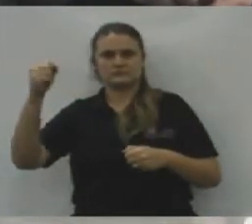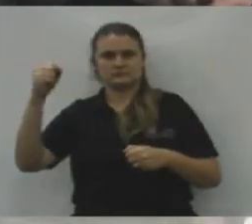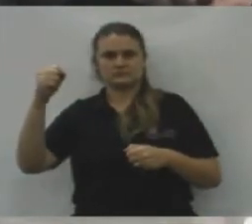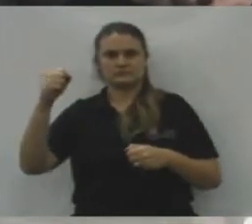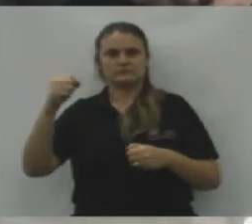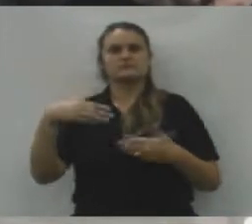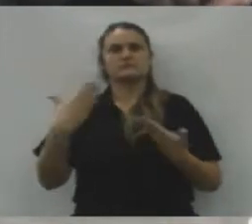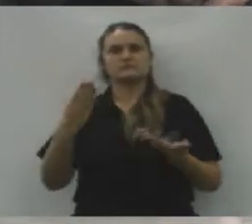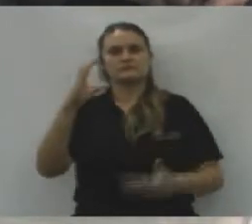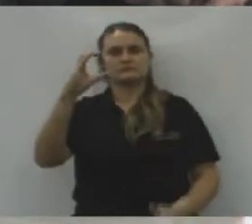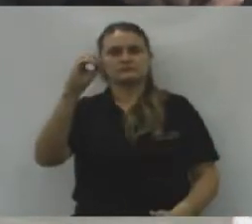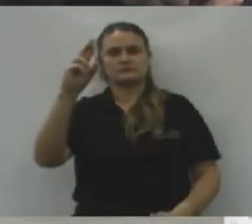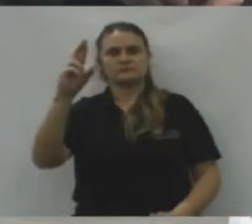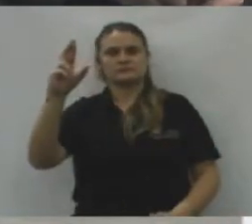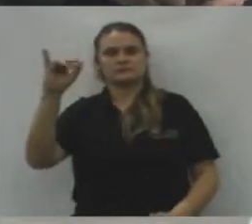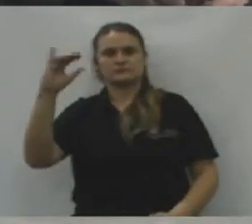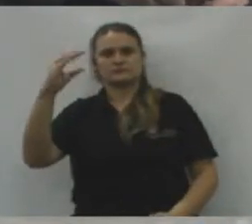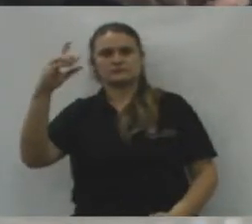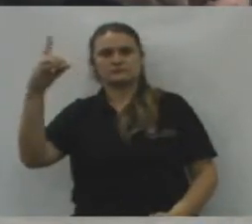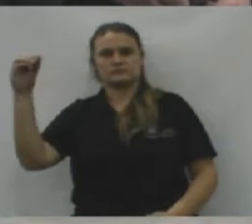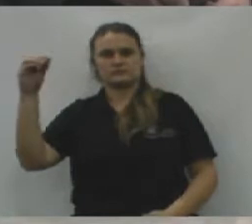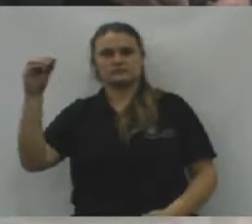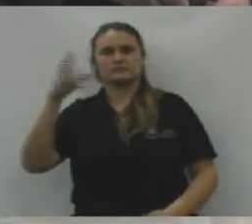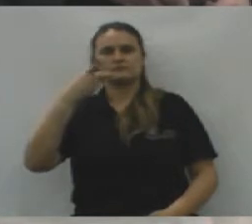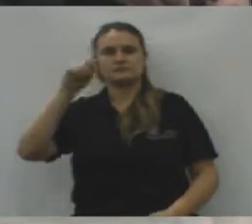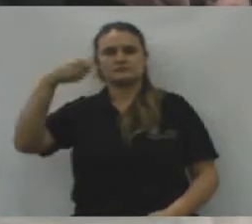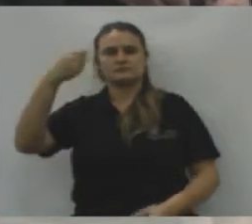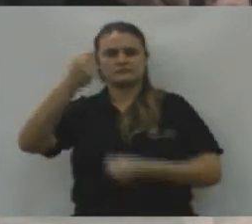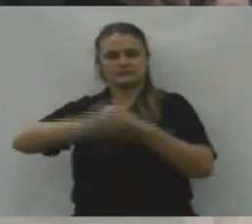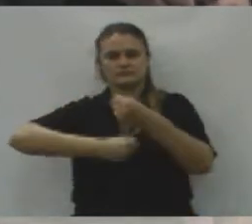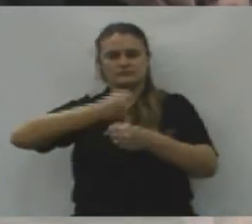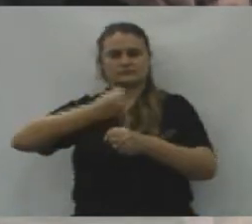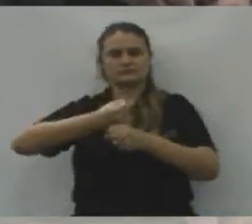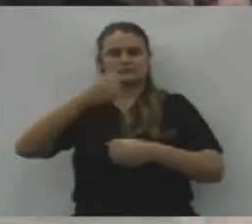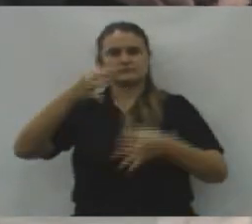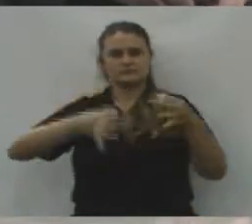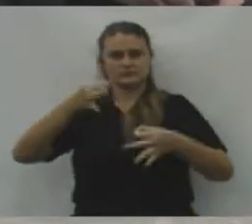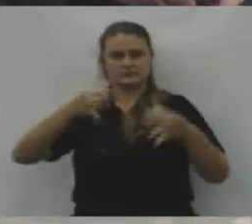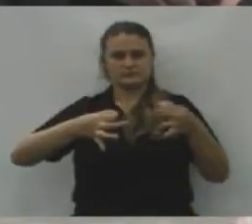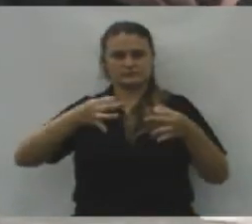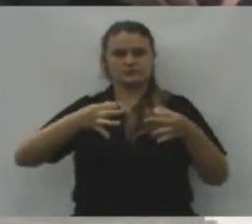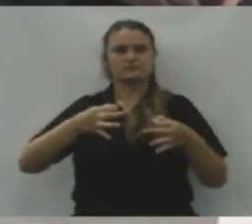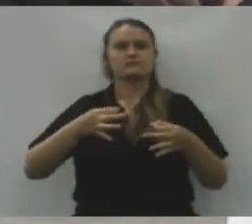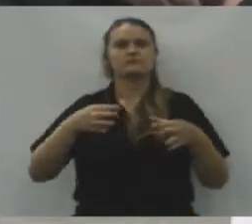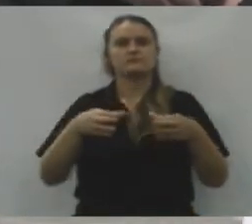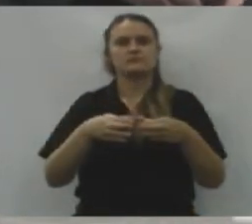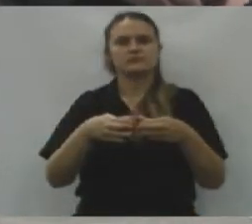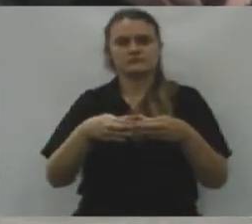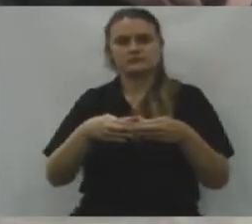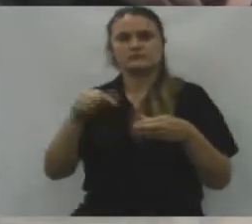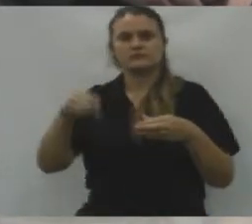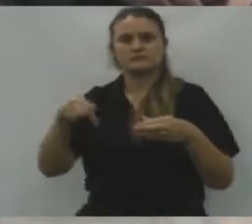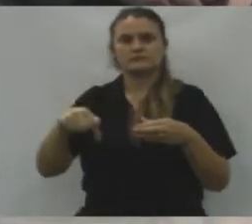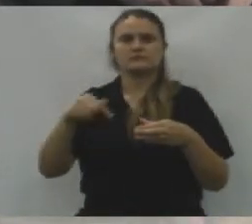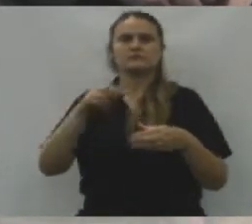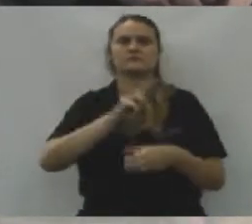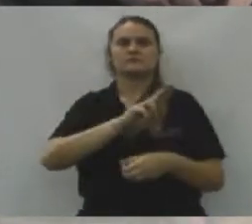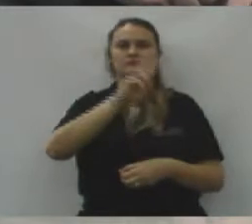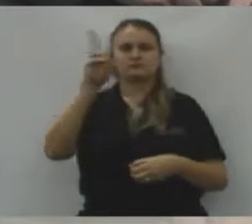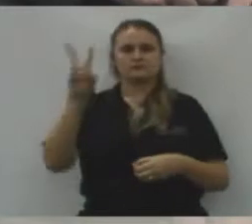da correição as anuidades judiciais, extrajudiciais da comarca de União da Vitória.